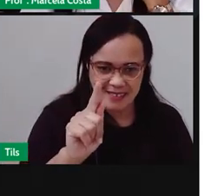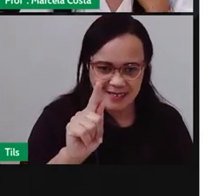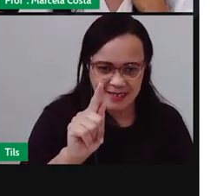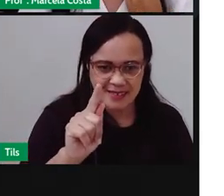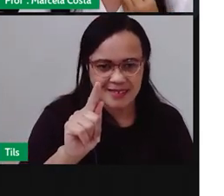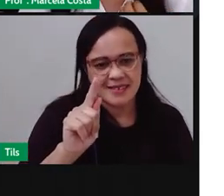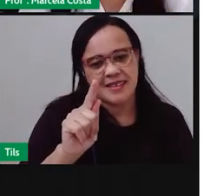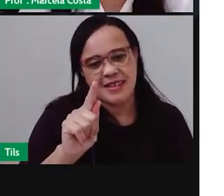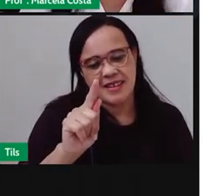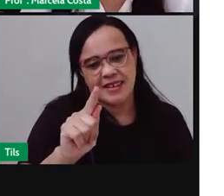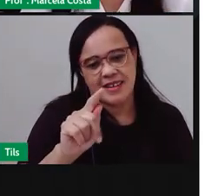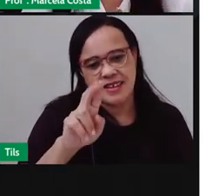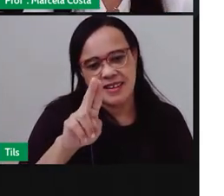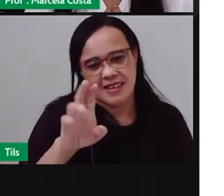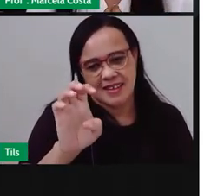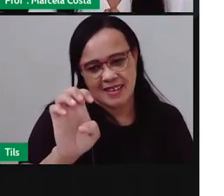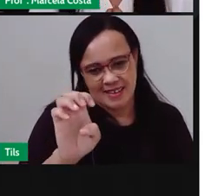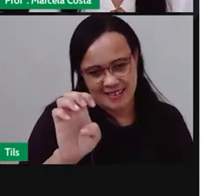G